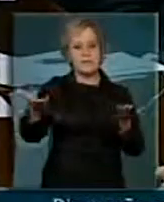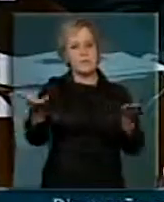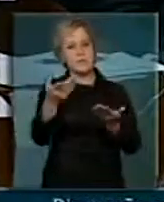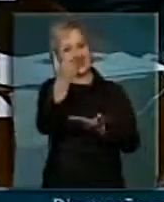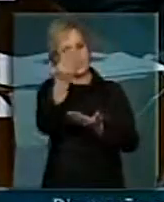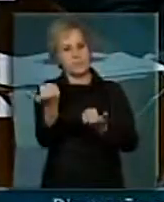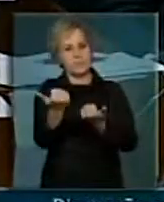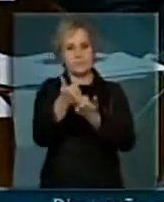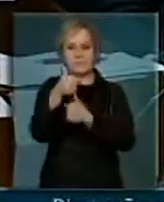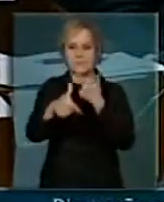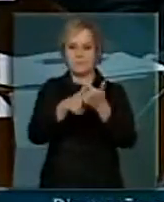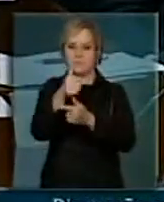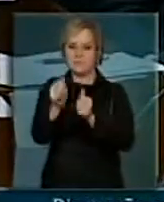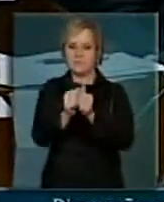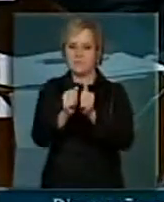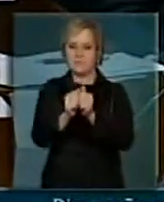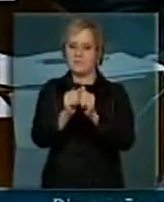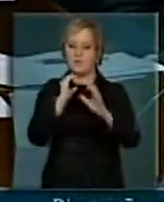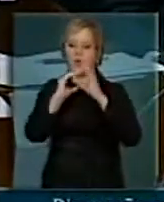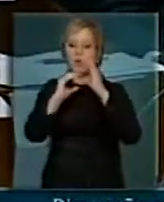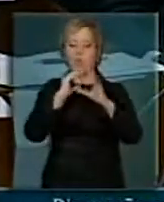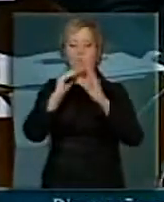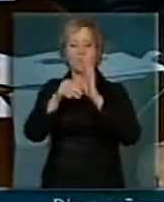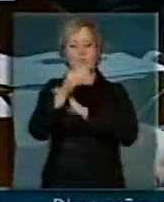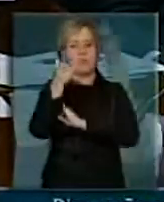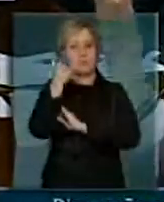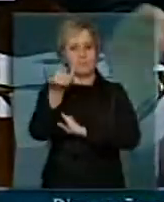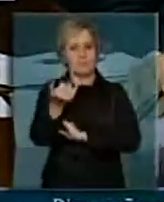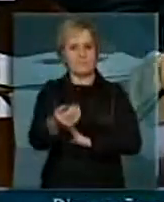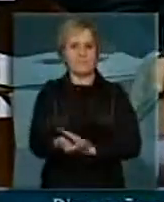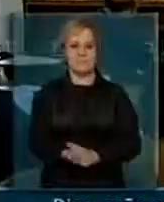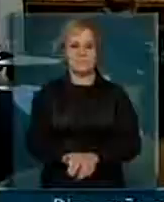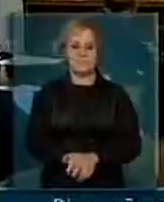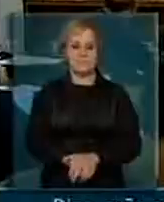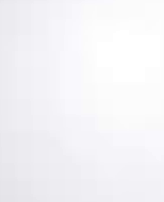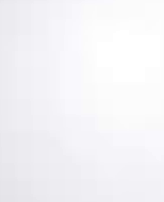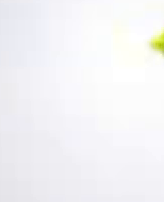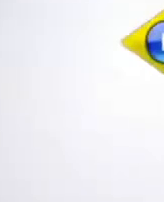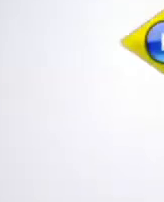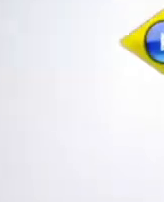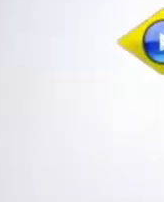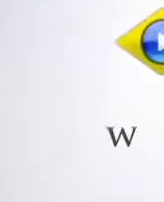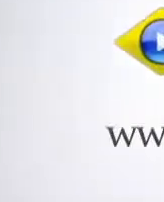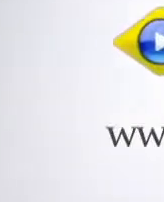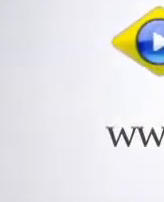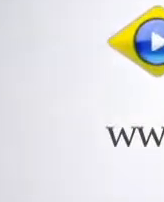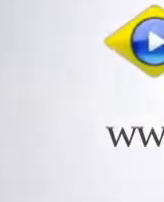Excelência hoje atua, das comunicações e das telecomunicações. Muito obrigado.